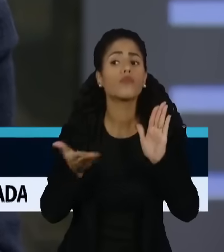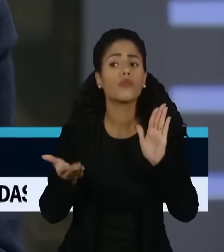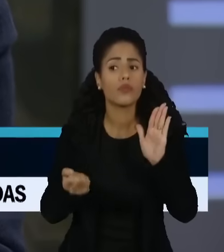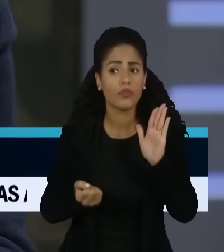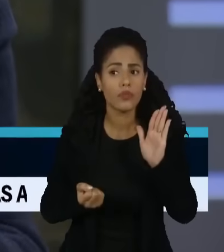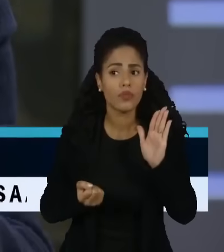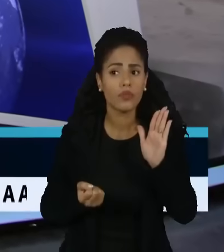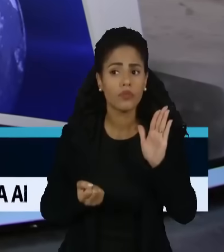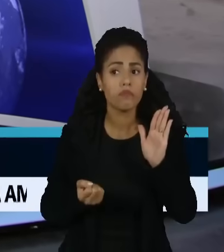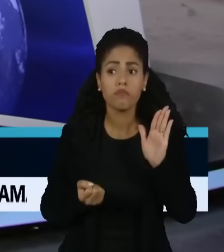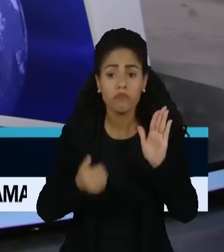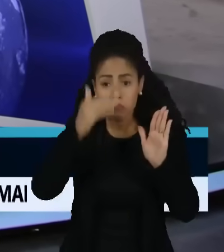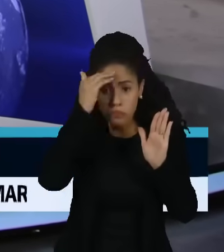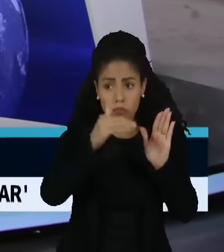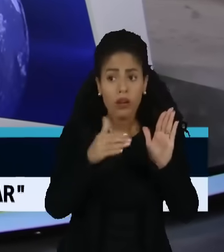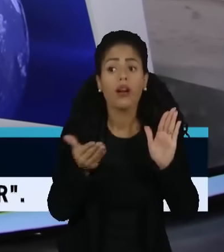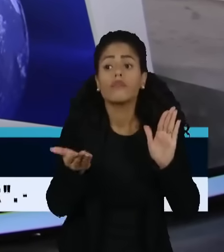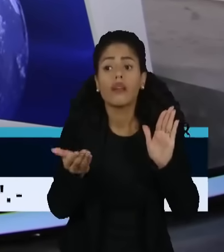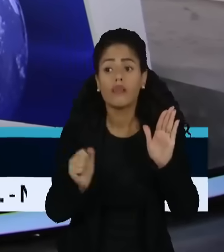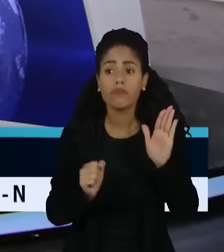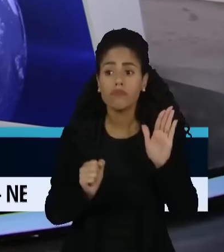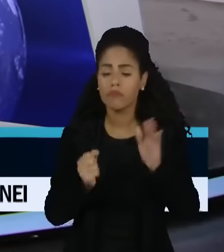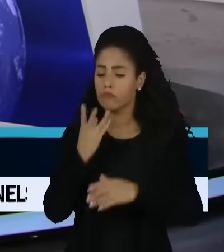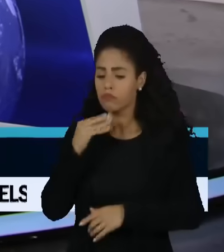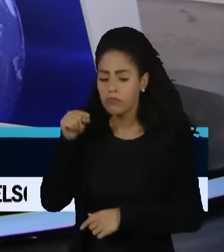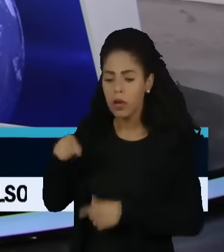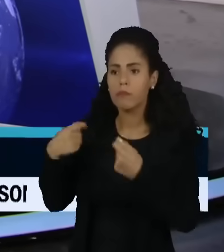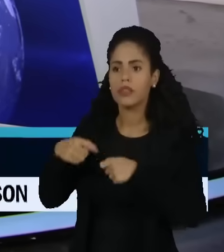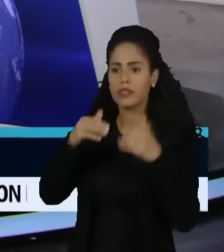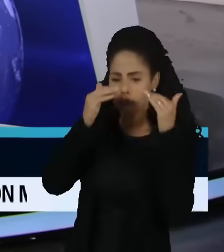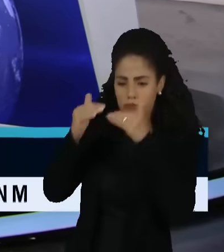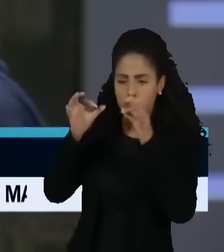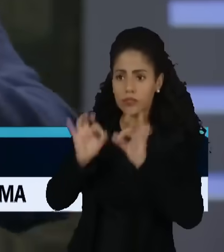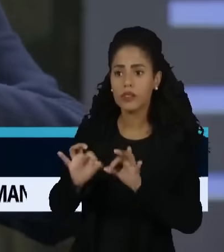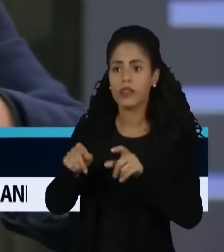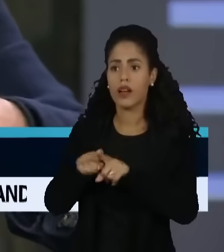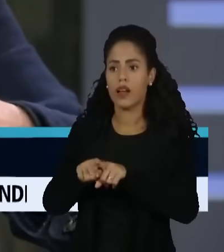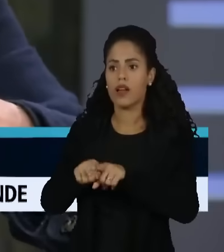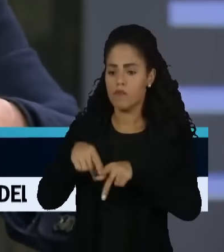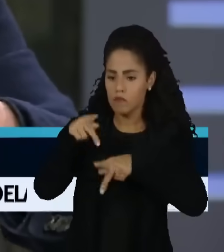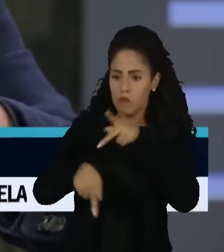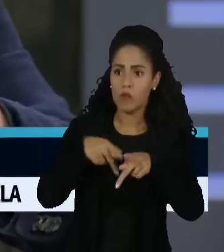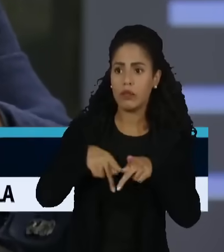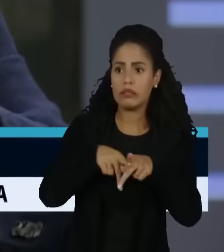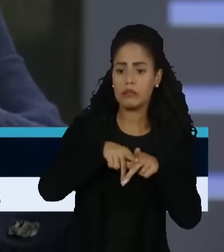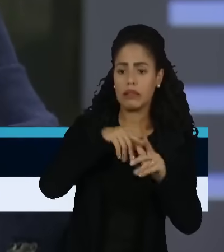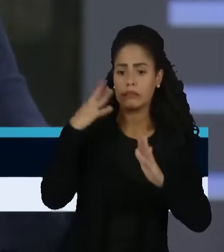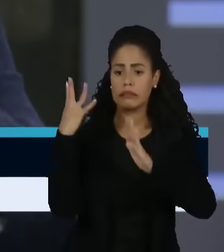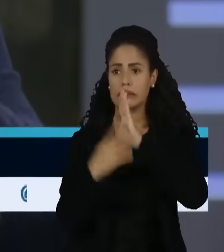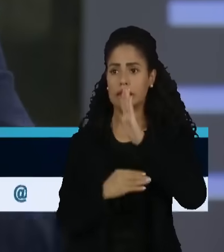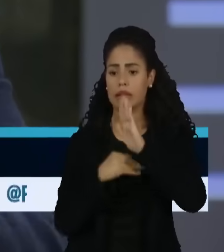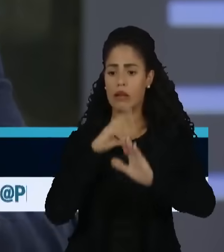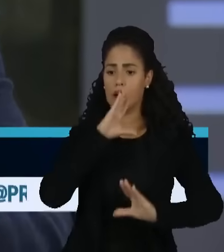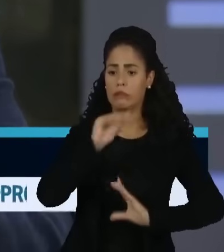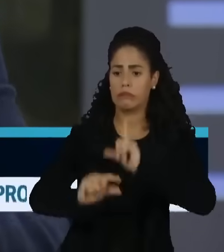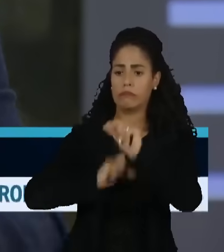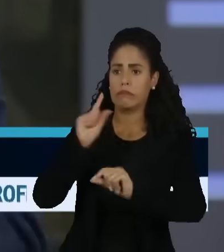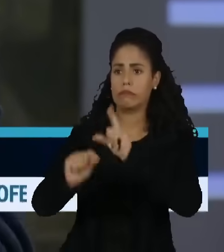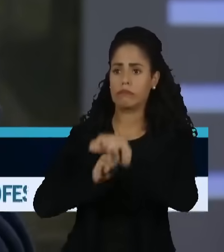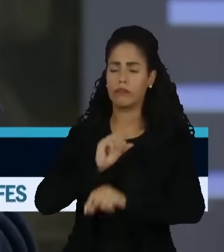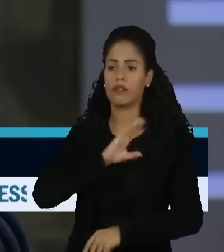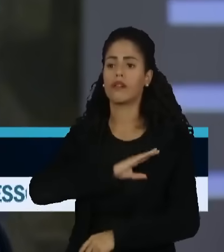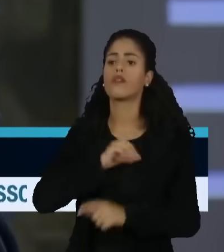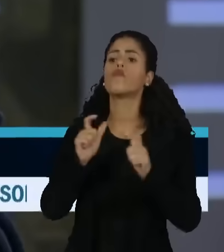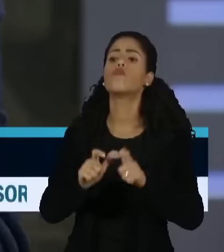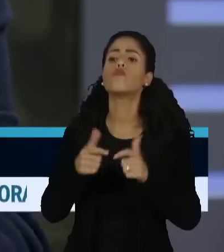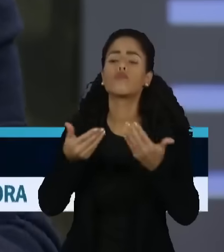é que vai ser um impasse para Israel, porque se essa população que vai se deslocar para o sul da faixa de Gaza, a questão que vai escorrer vai